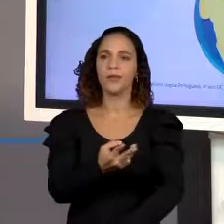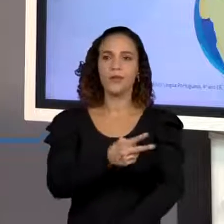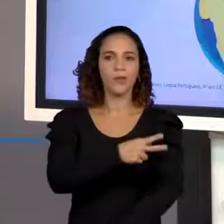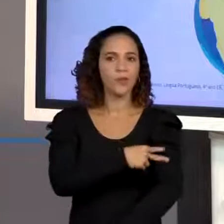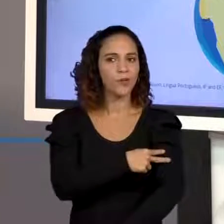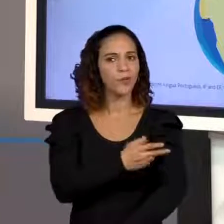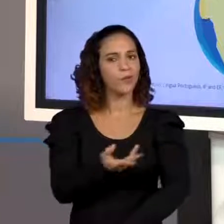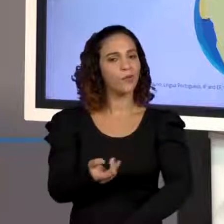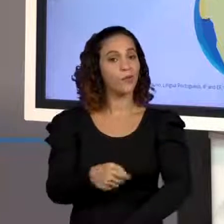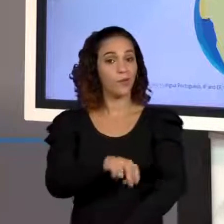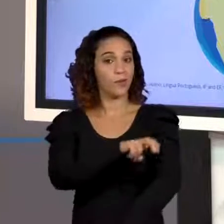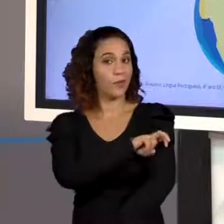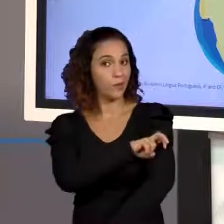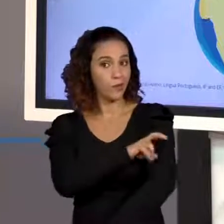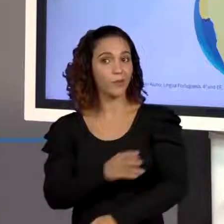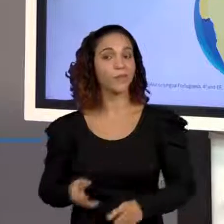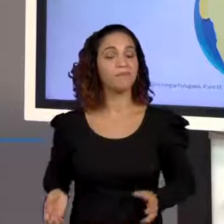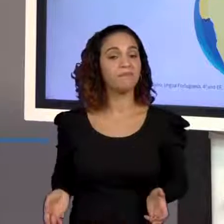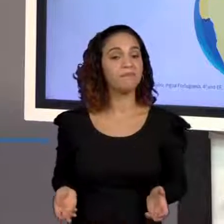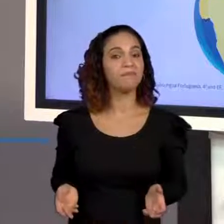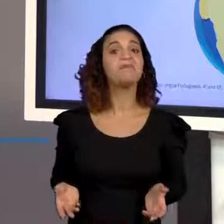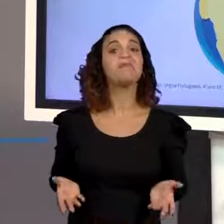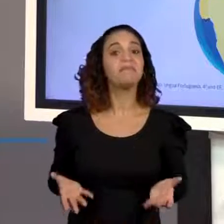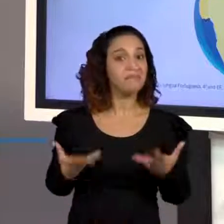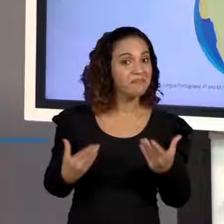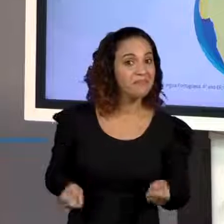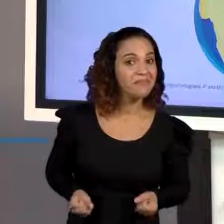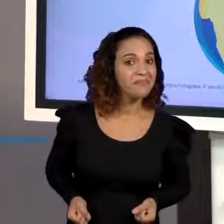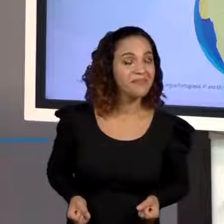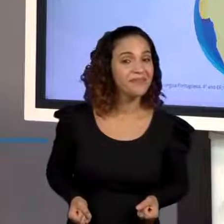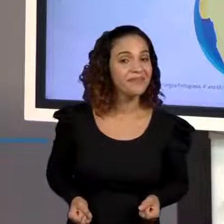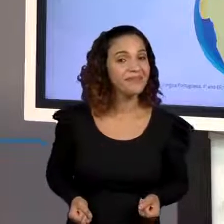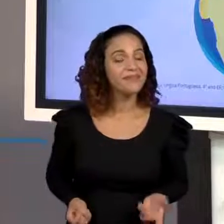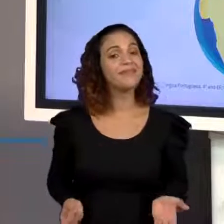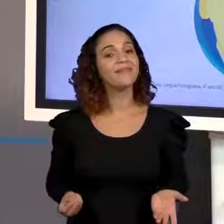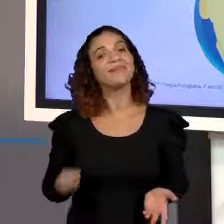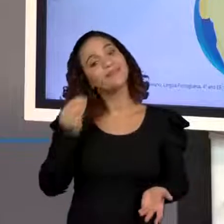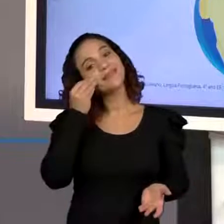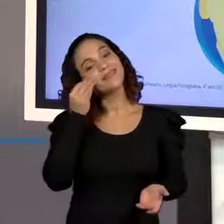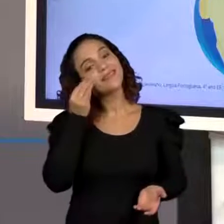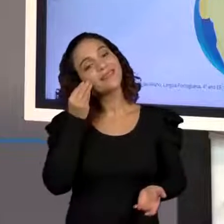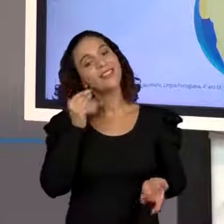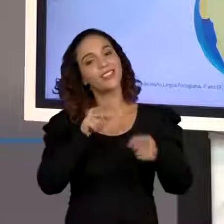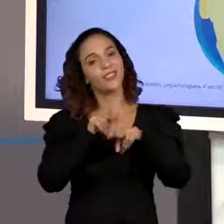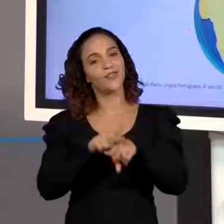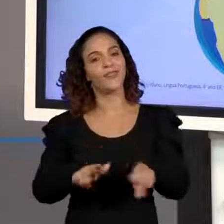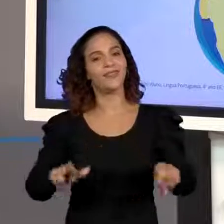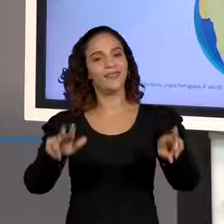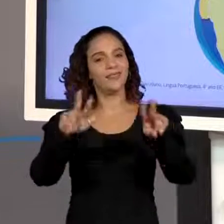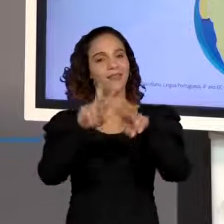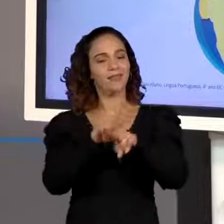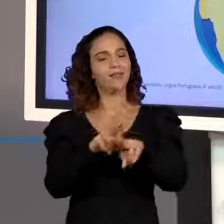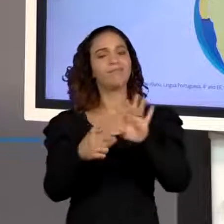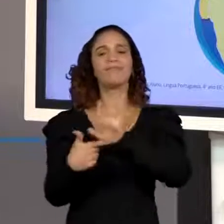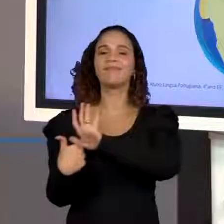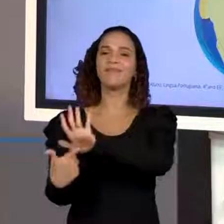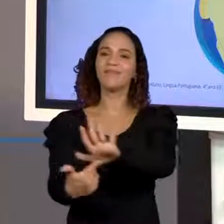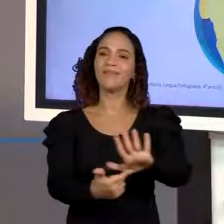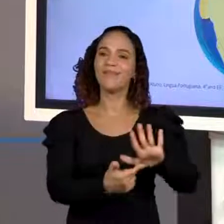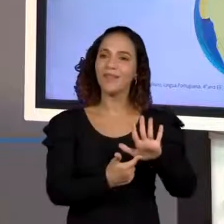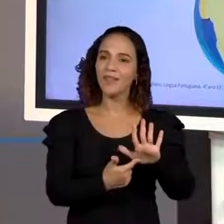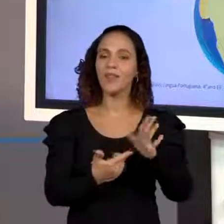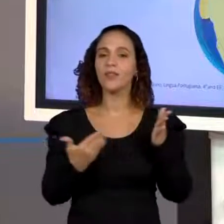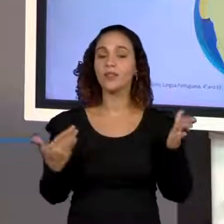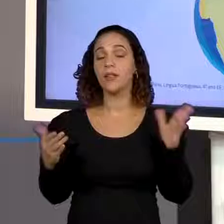do quinto ano. Que tal a gente tentar fazer essa diversidade aí e levar essa diversidade, esses temas